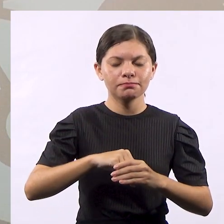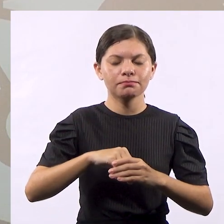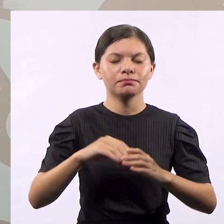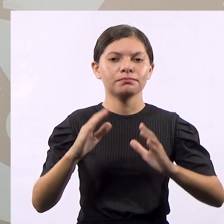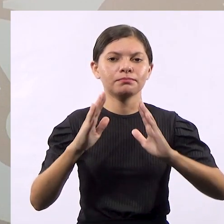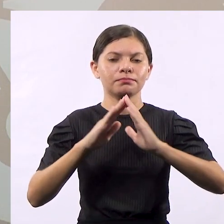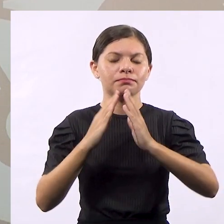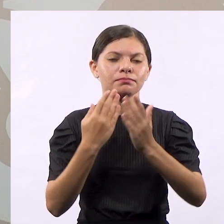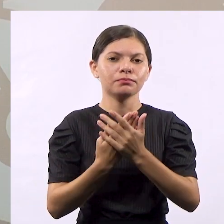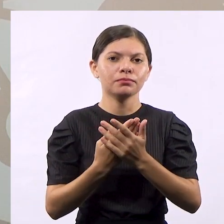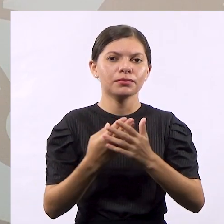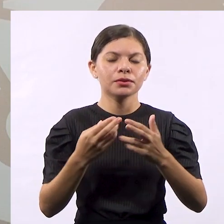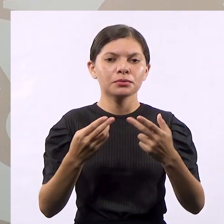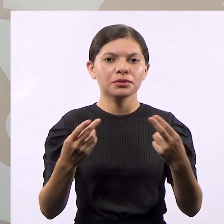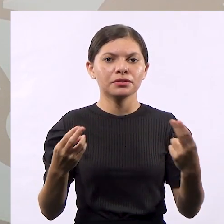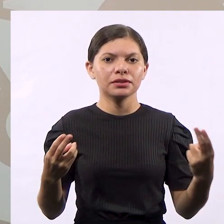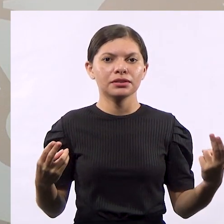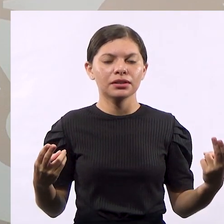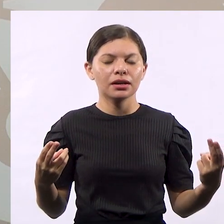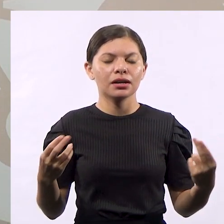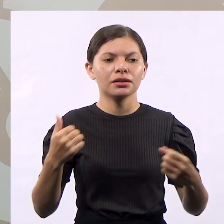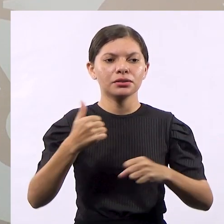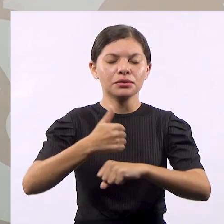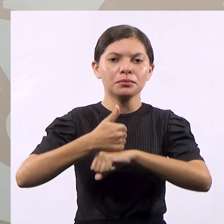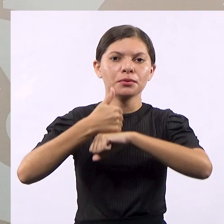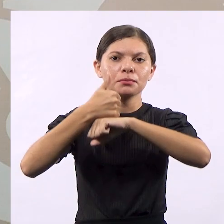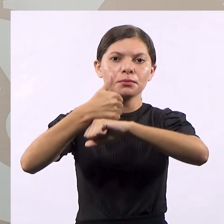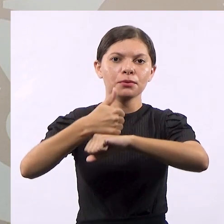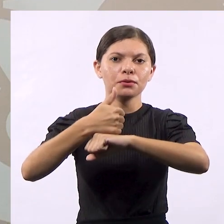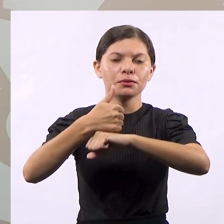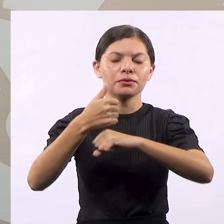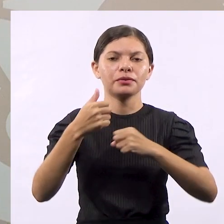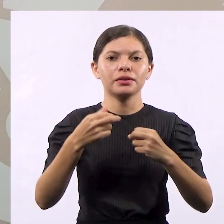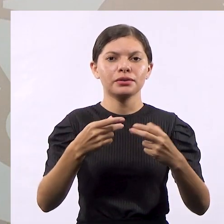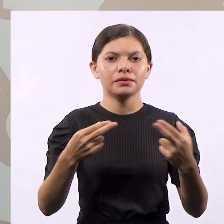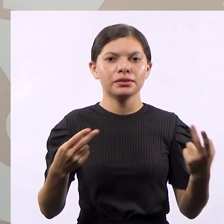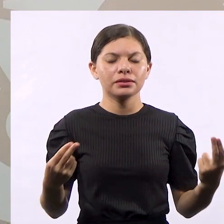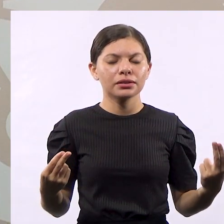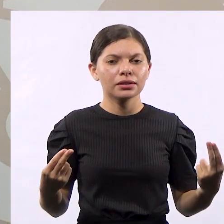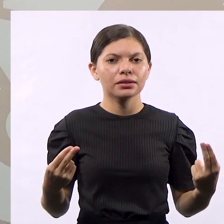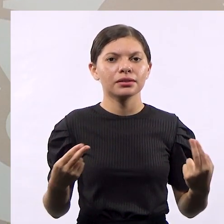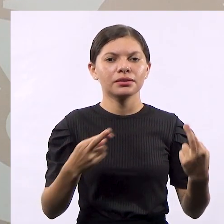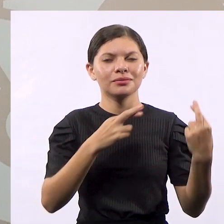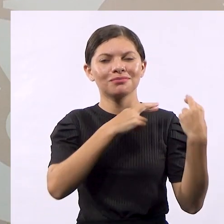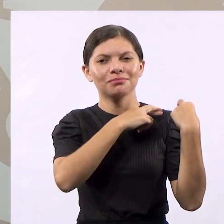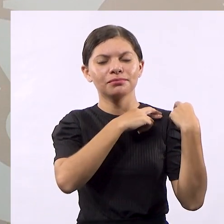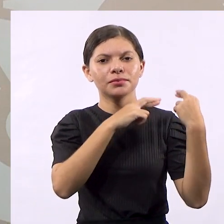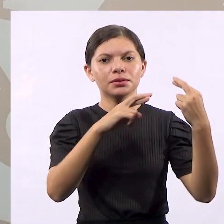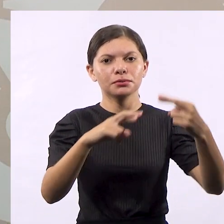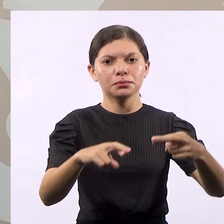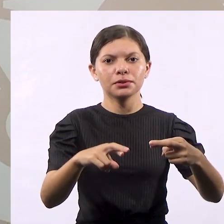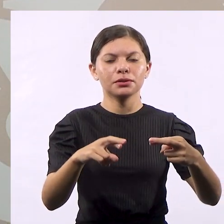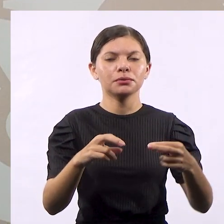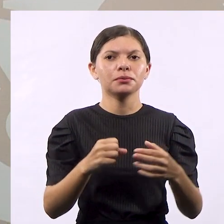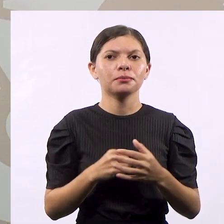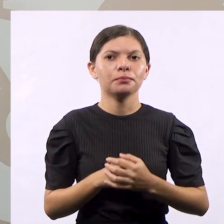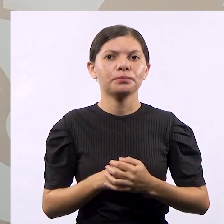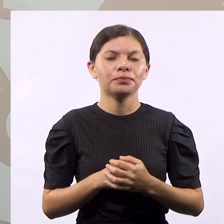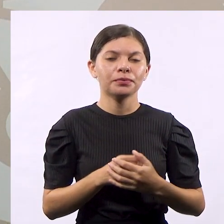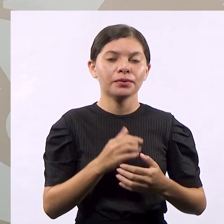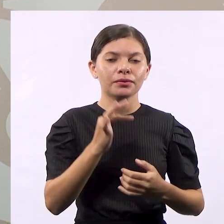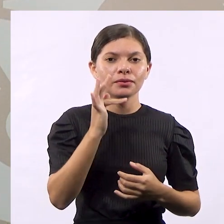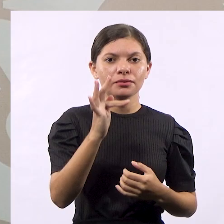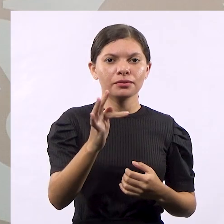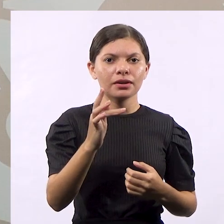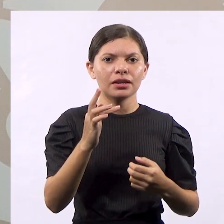discussão dentro da escola sobre a diversidade, que promove a diversidade, que promove o respeito humano.